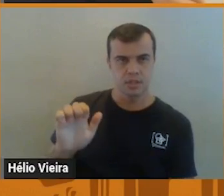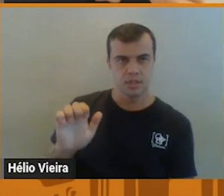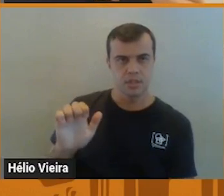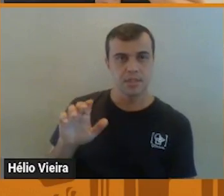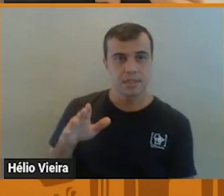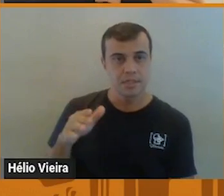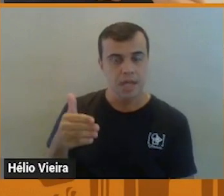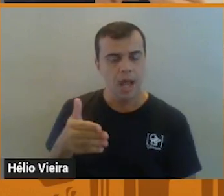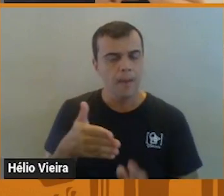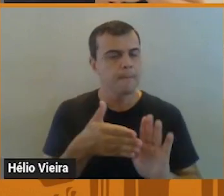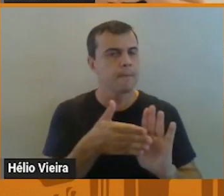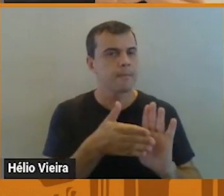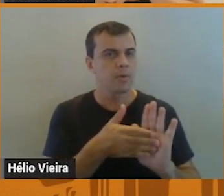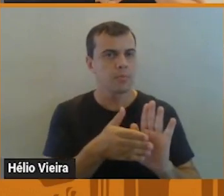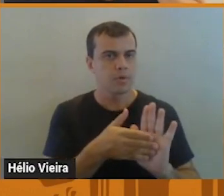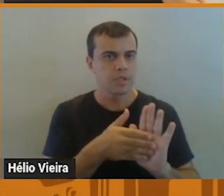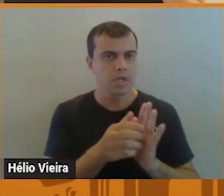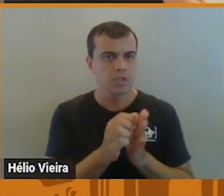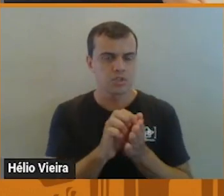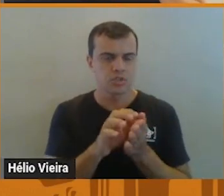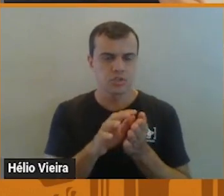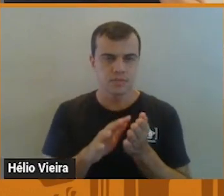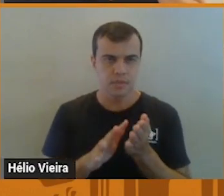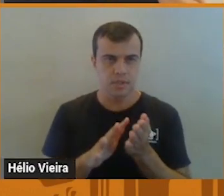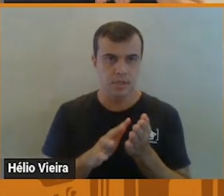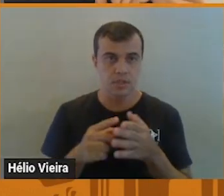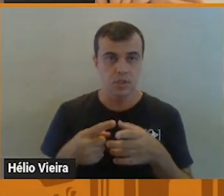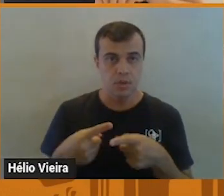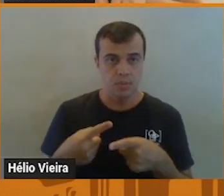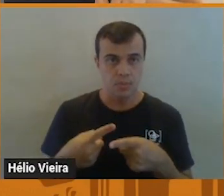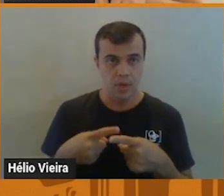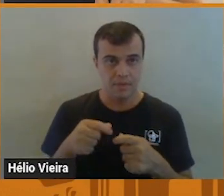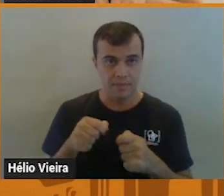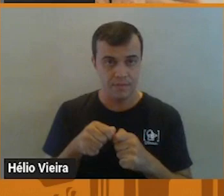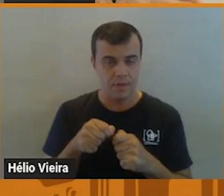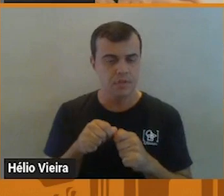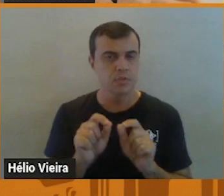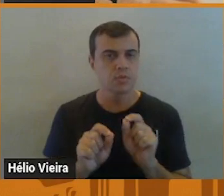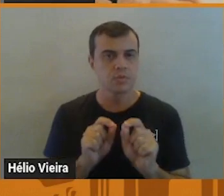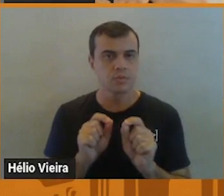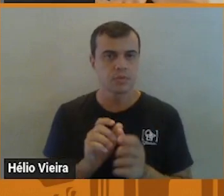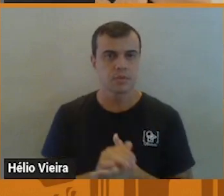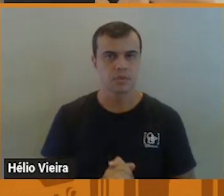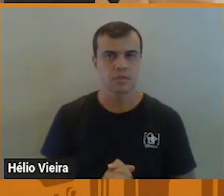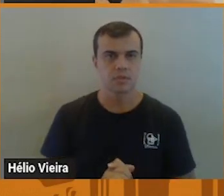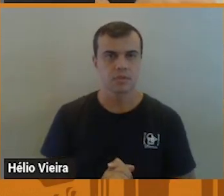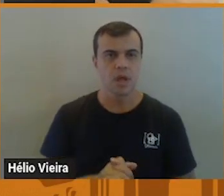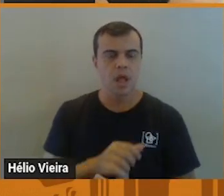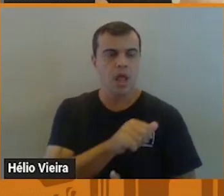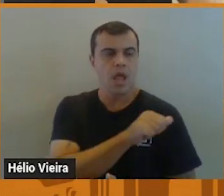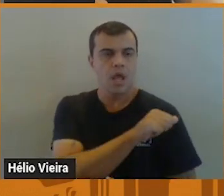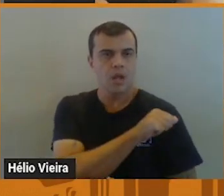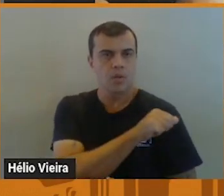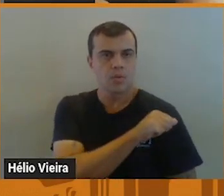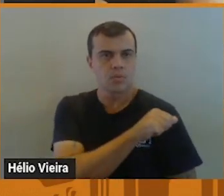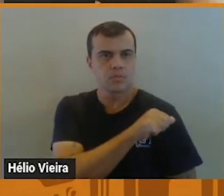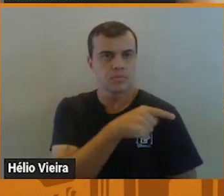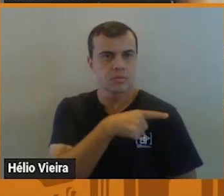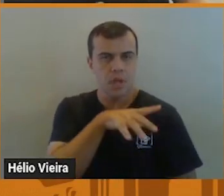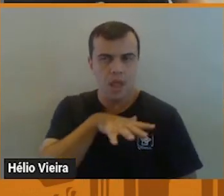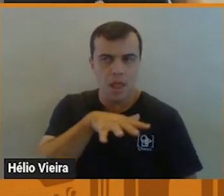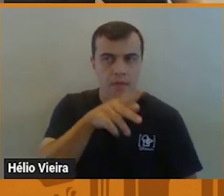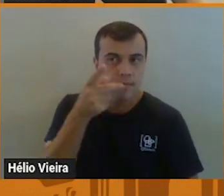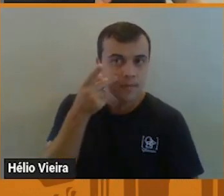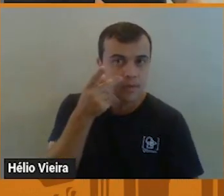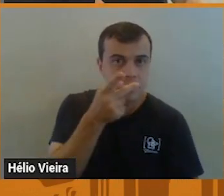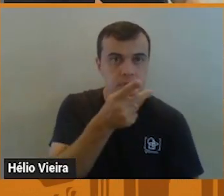A proposta de atividade, ela é justamente fazer com que os alunos possam circular pela